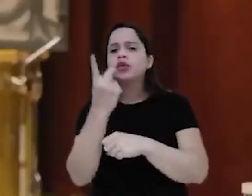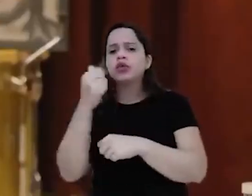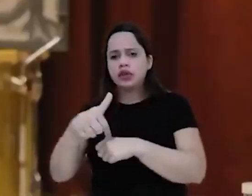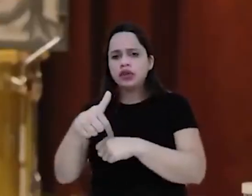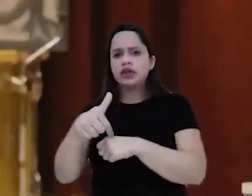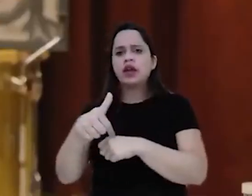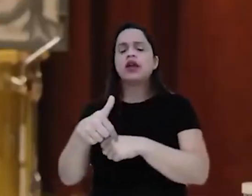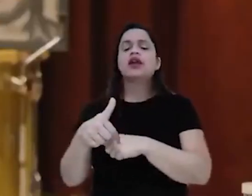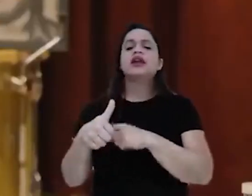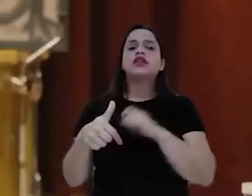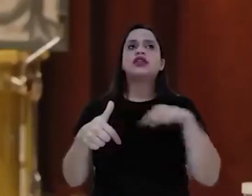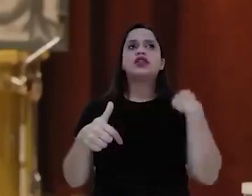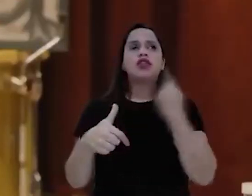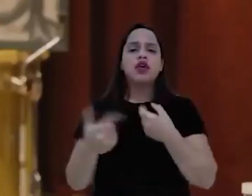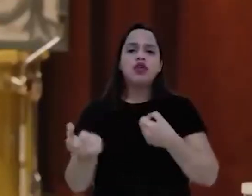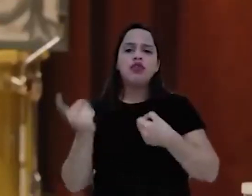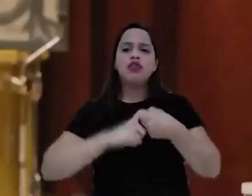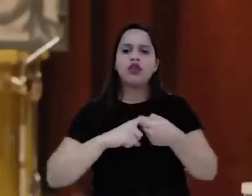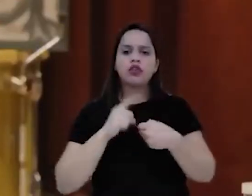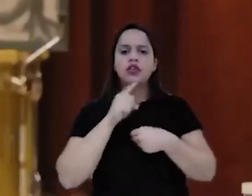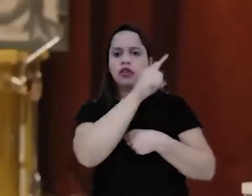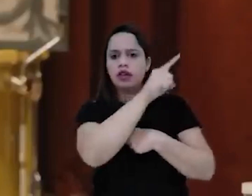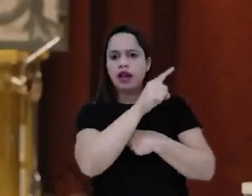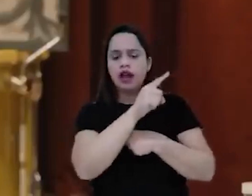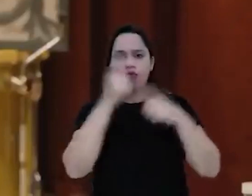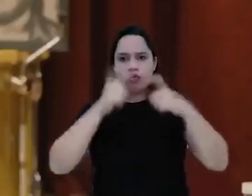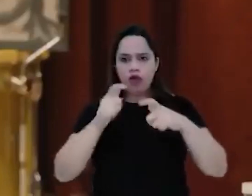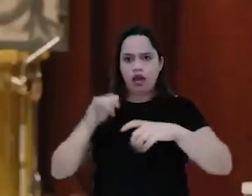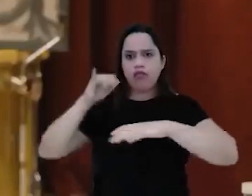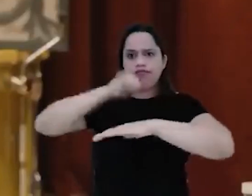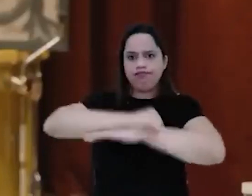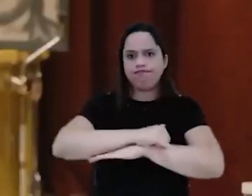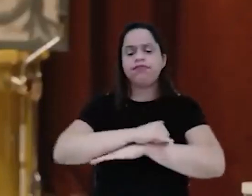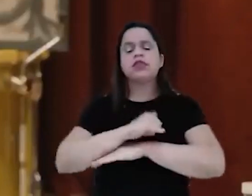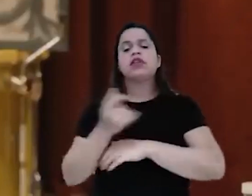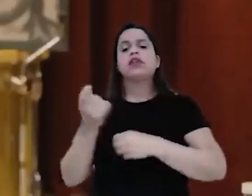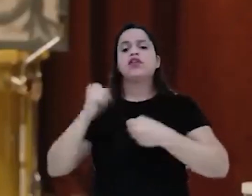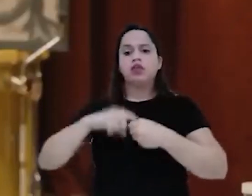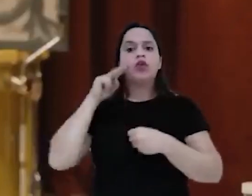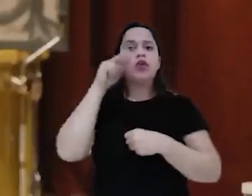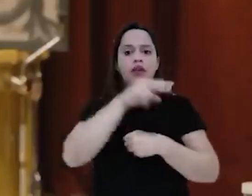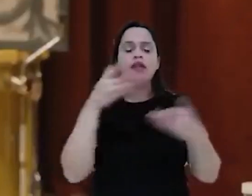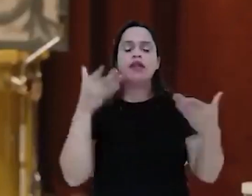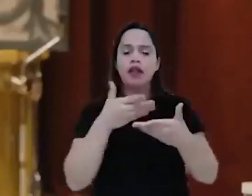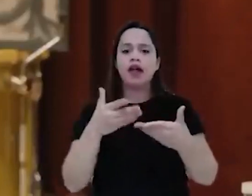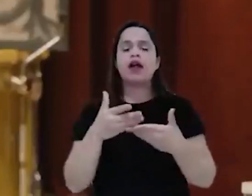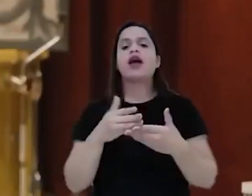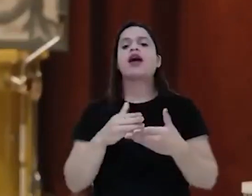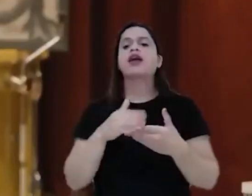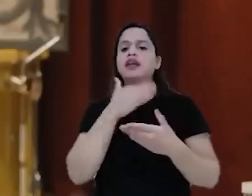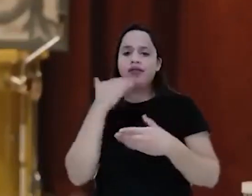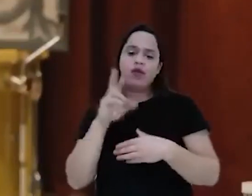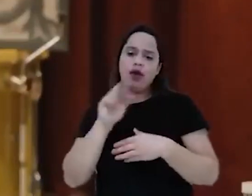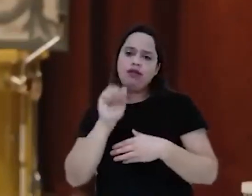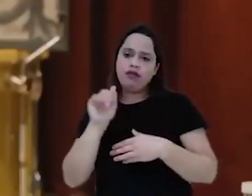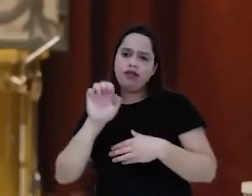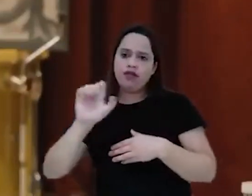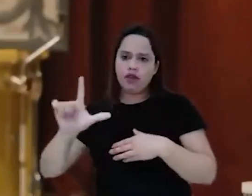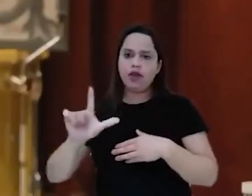pouquinho 2017 a gente voltou lá no morro onde a gente caiu eu né tio aí o falecido